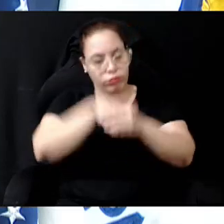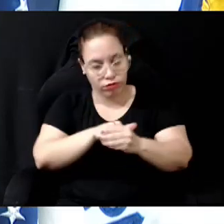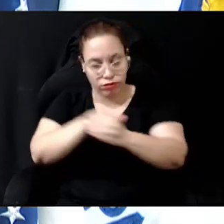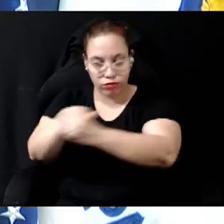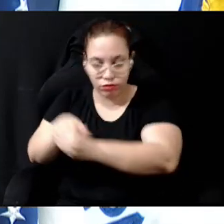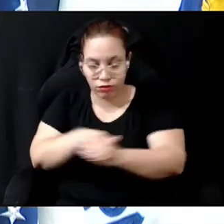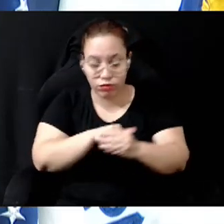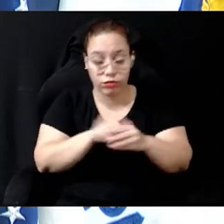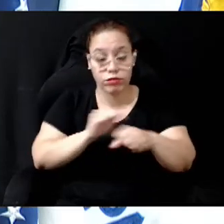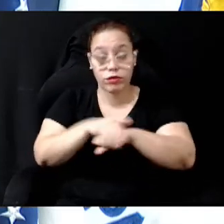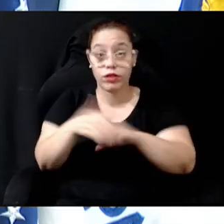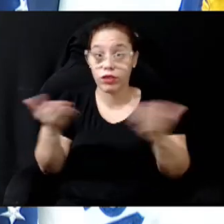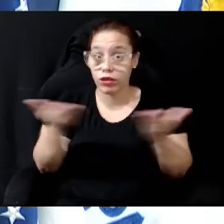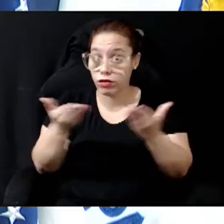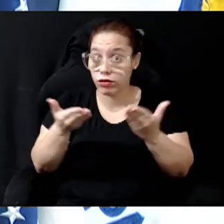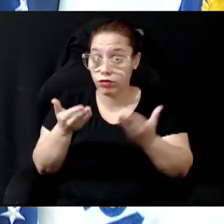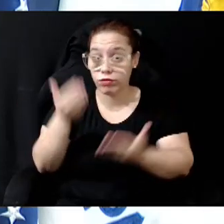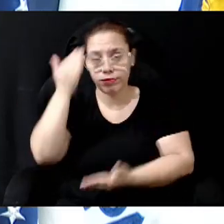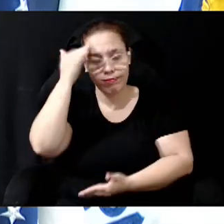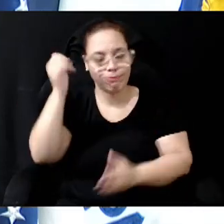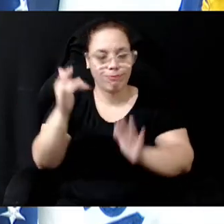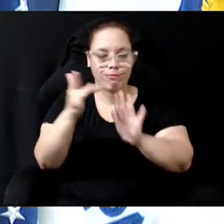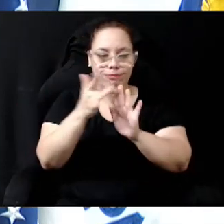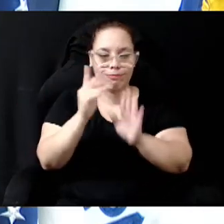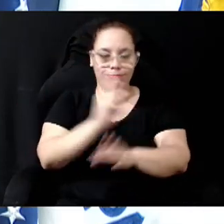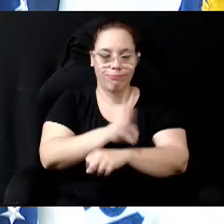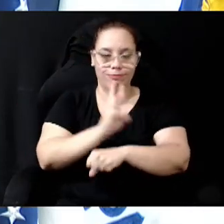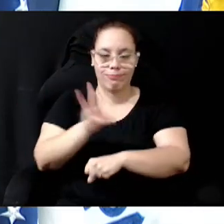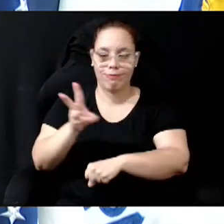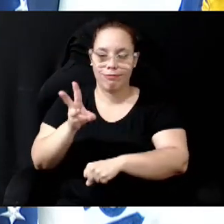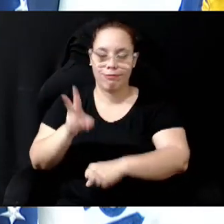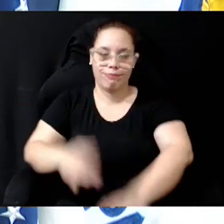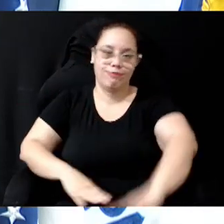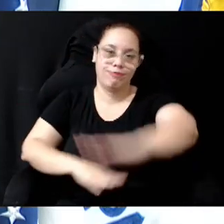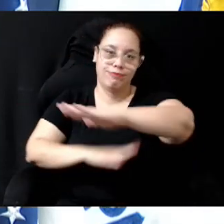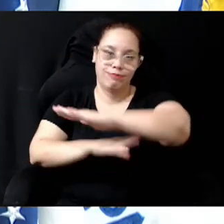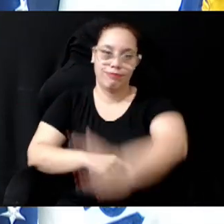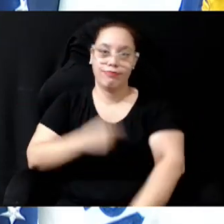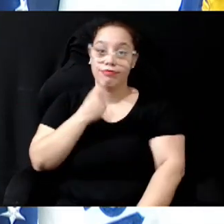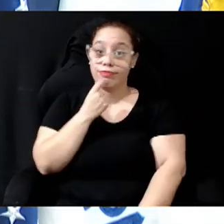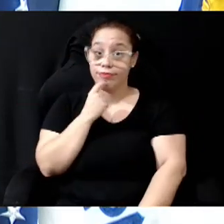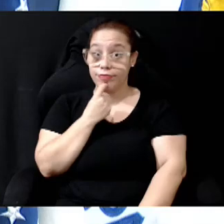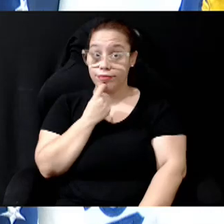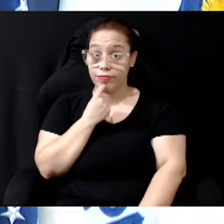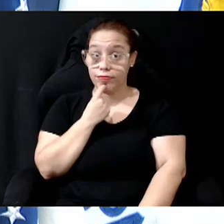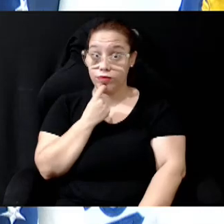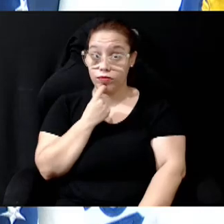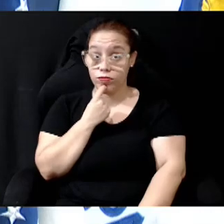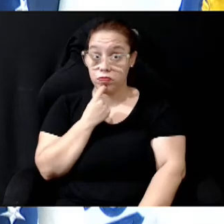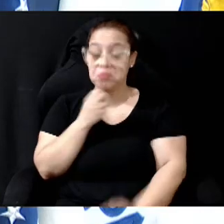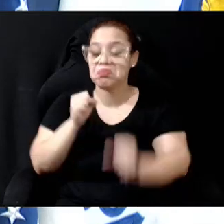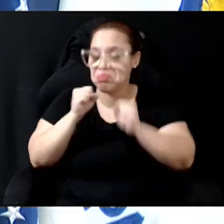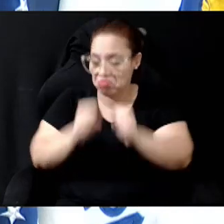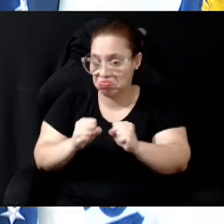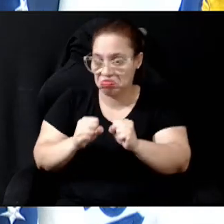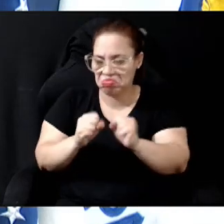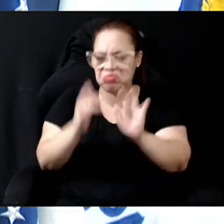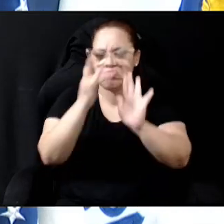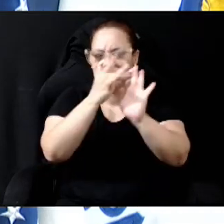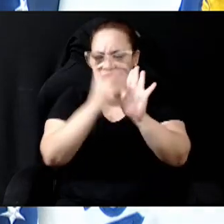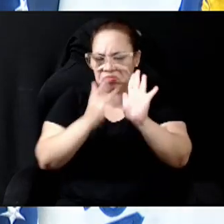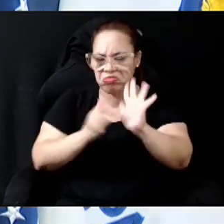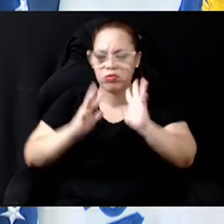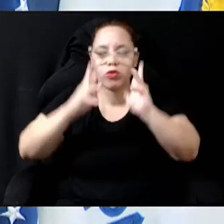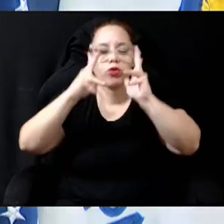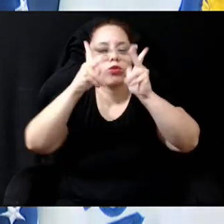de hoje, você pode acessar o site da Câmara Municipal de Campinas e pode ficar por dentro de